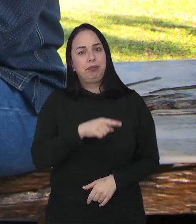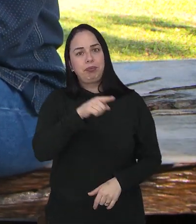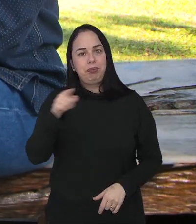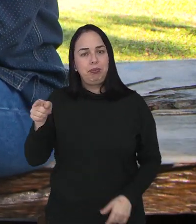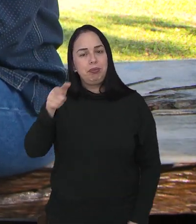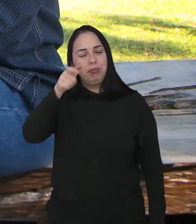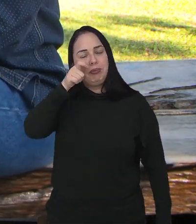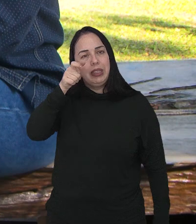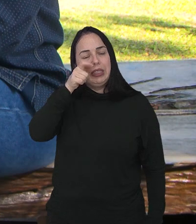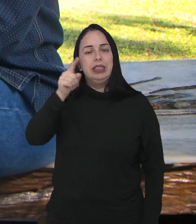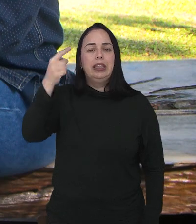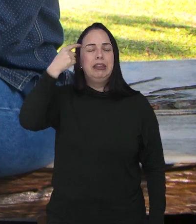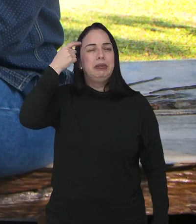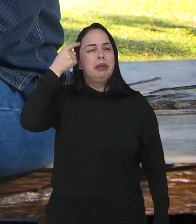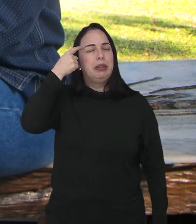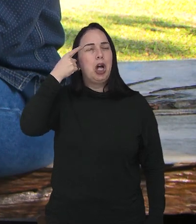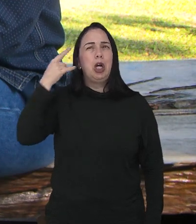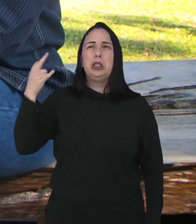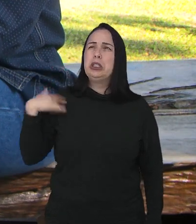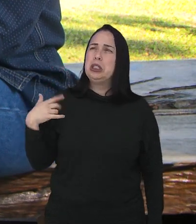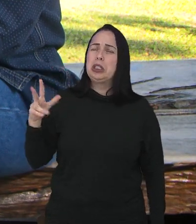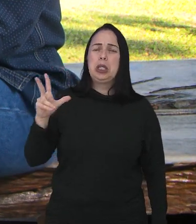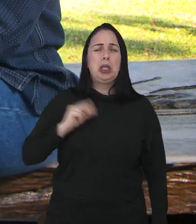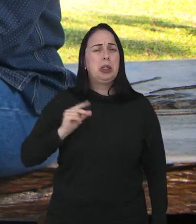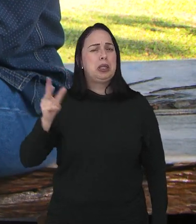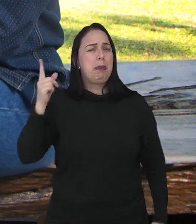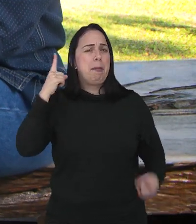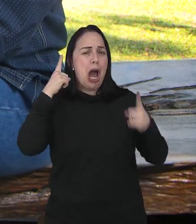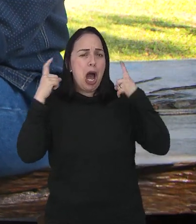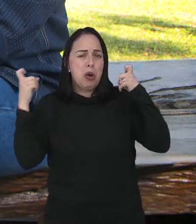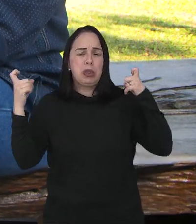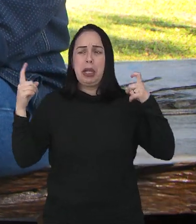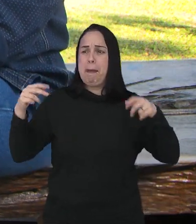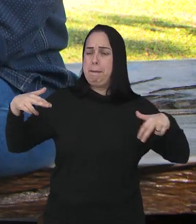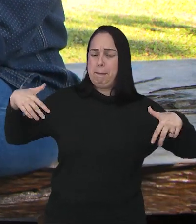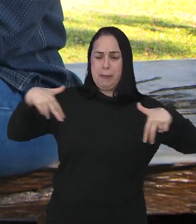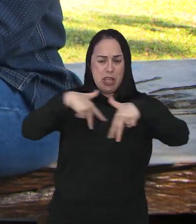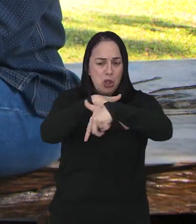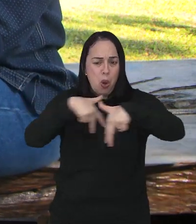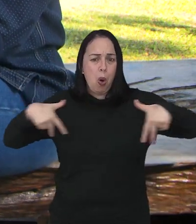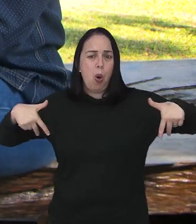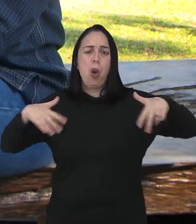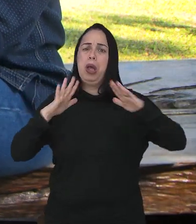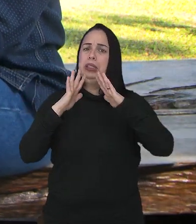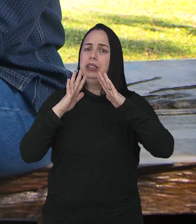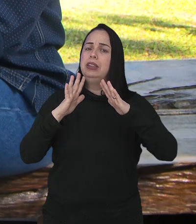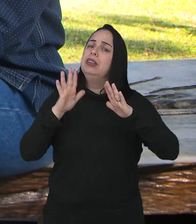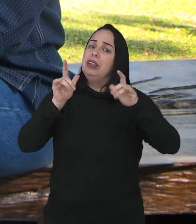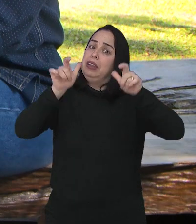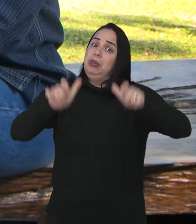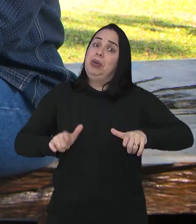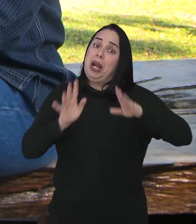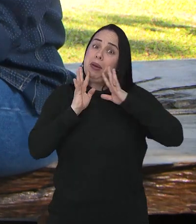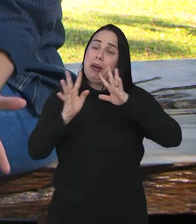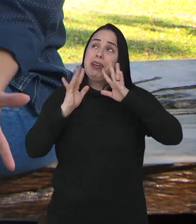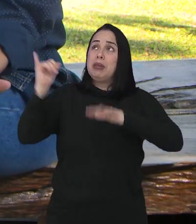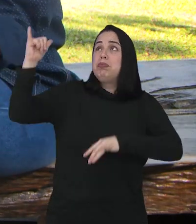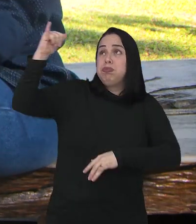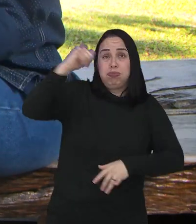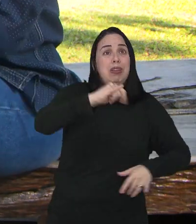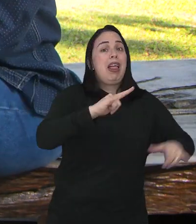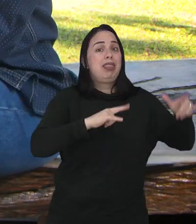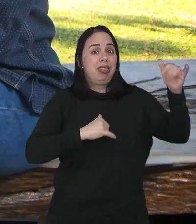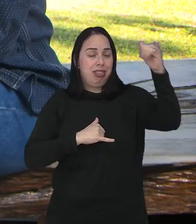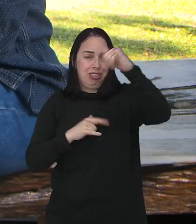aí em casa deve estar pensando, nossa, que barulho, tem avião, tem pessoas, tem passarinho, porque a gente está no Parque da Cidade, é público, né? Então tem